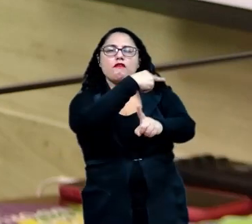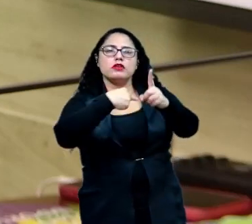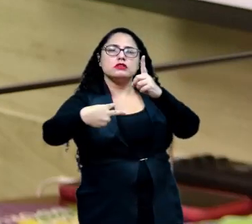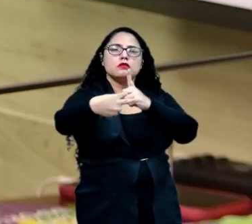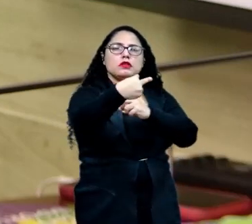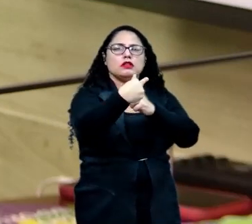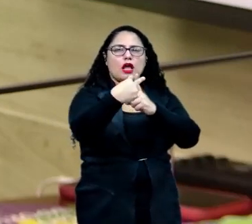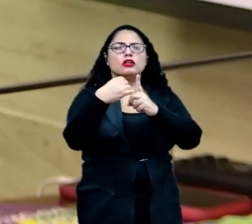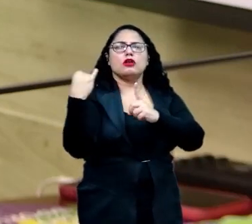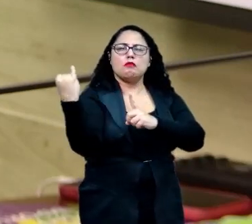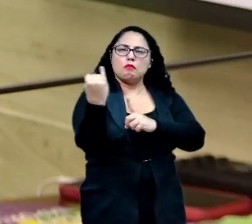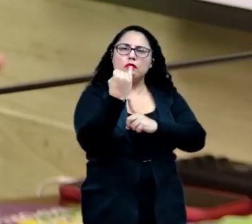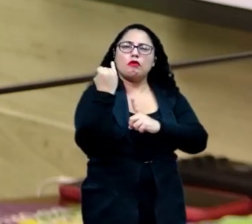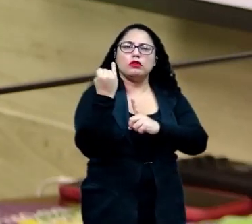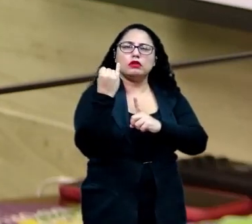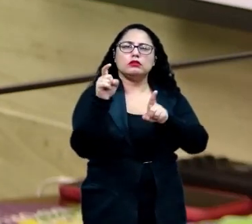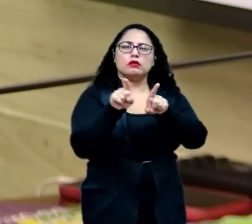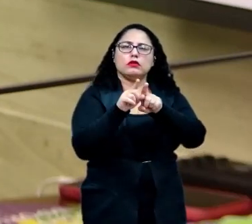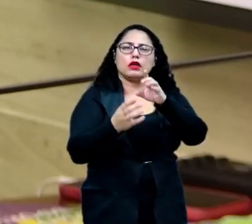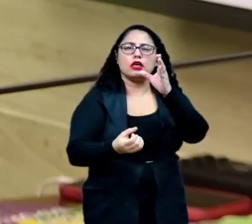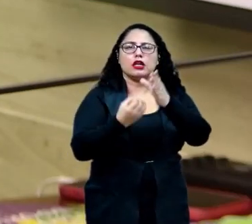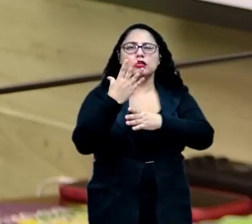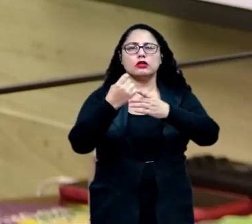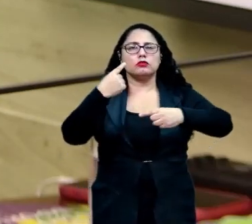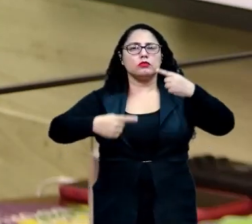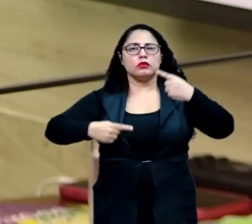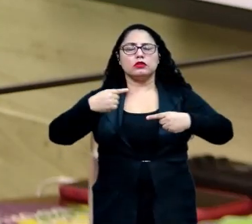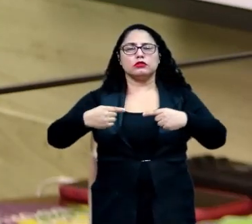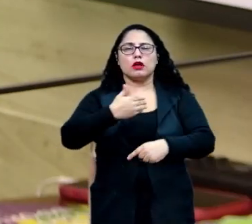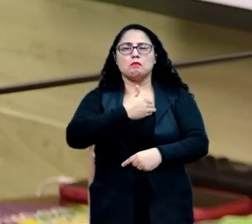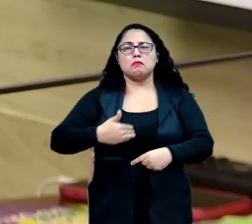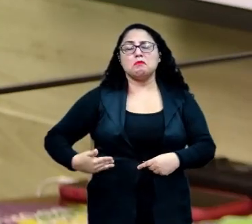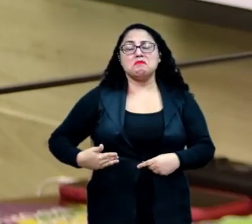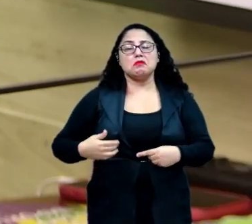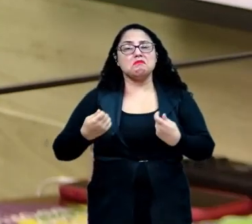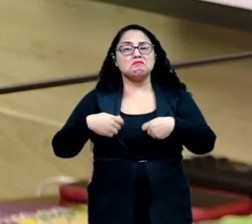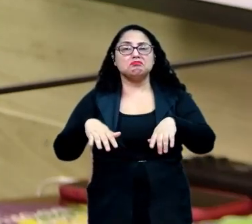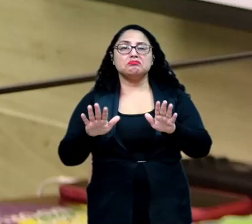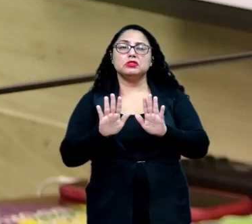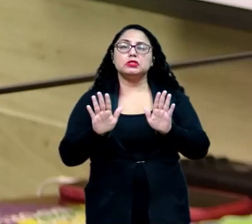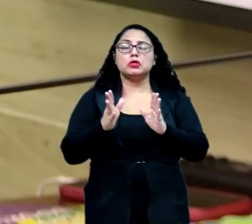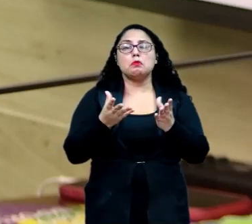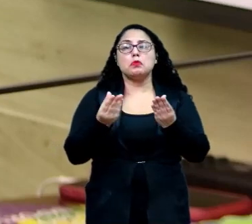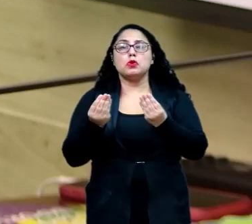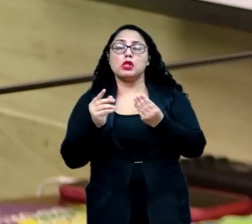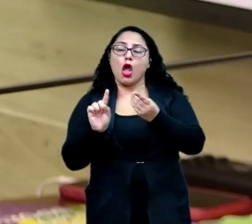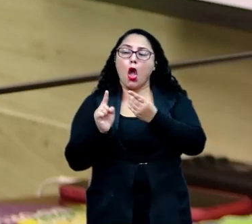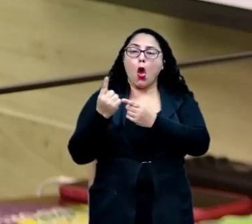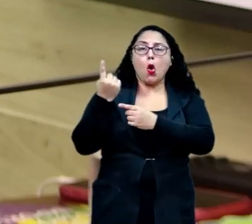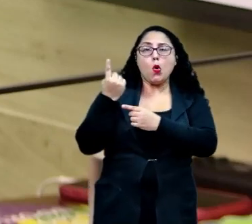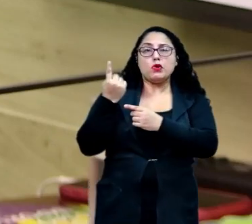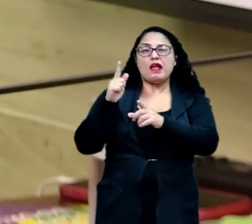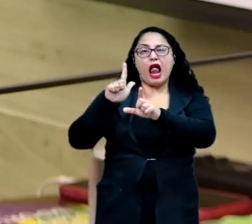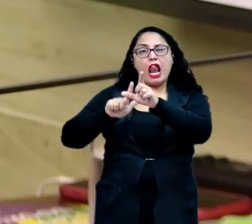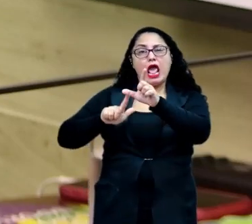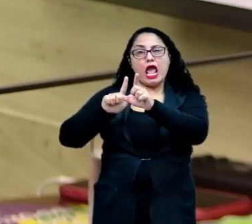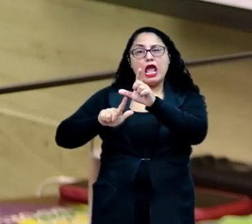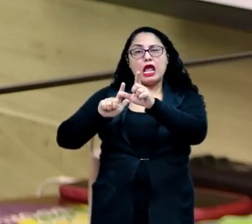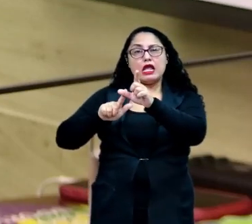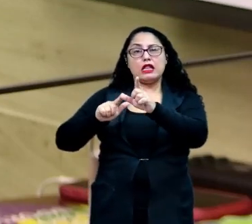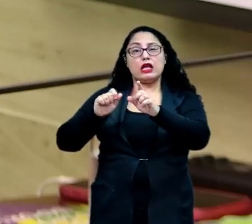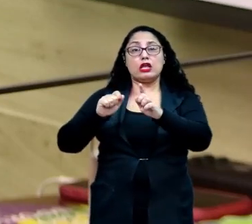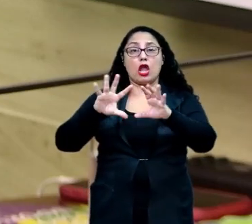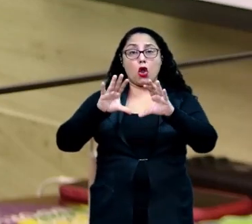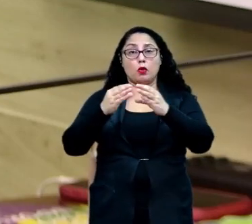seja importante, mas a construção de políticas públicas ainda nem tanto. A última sigla que a comunidade